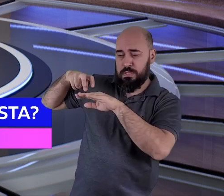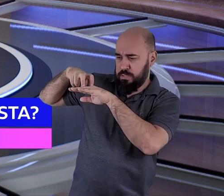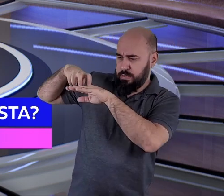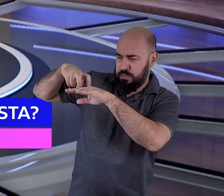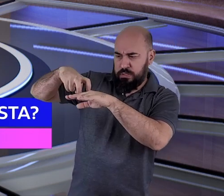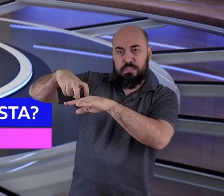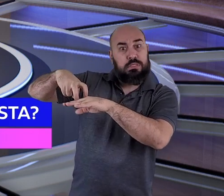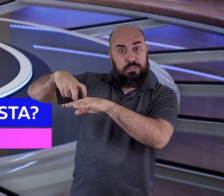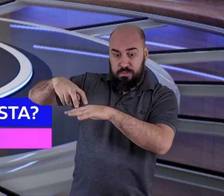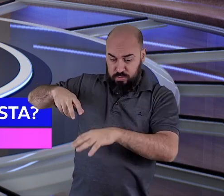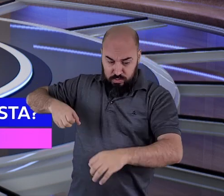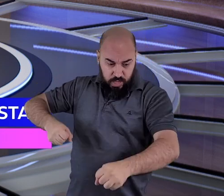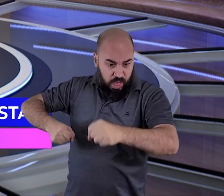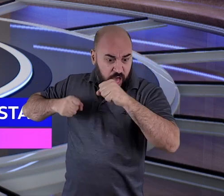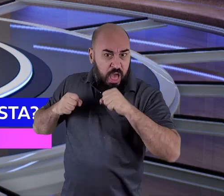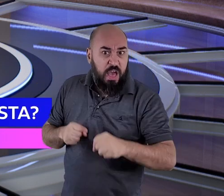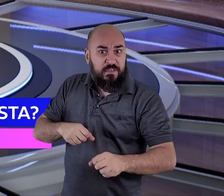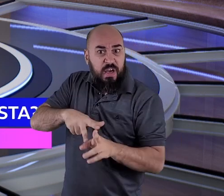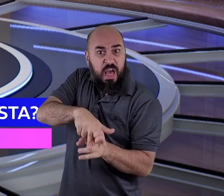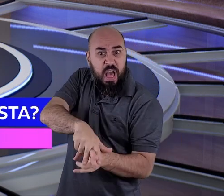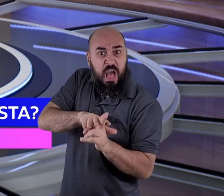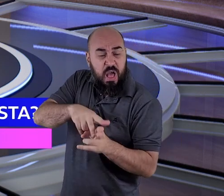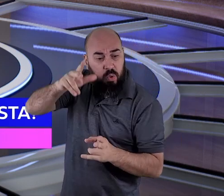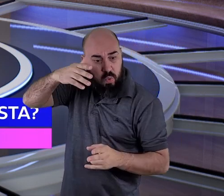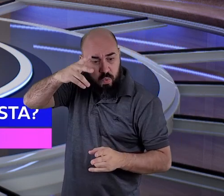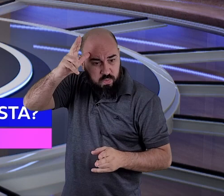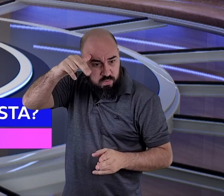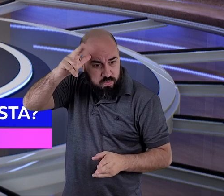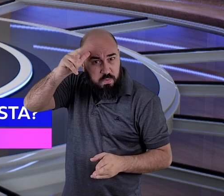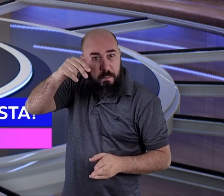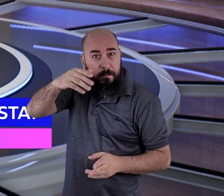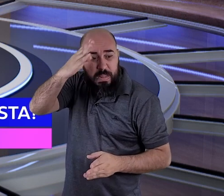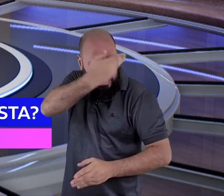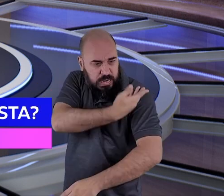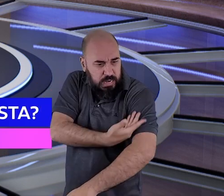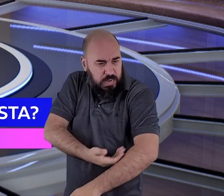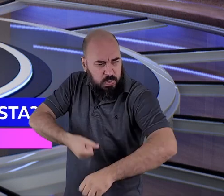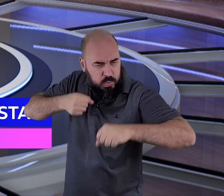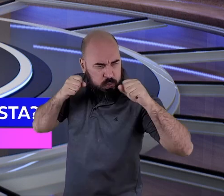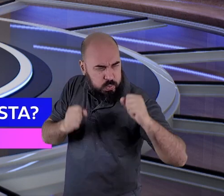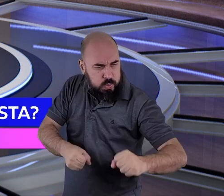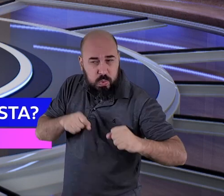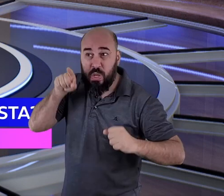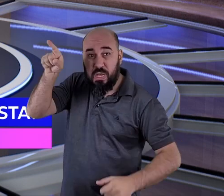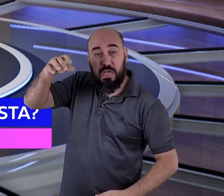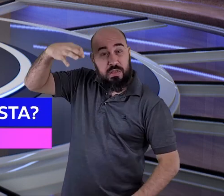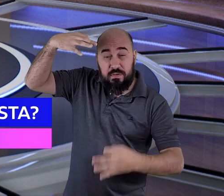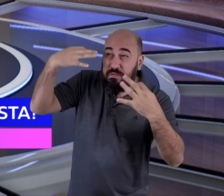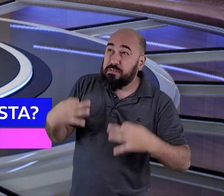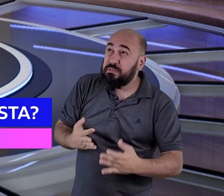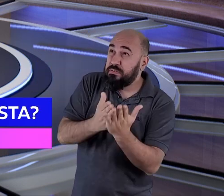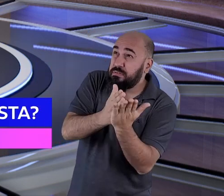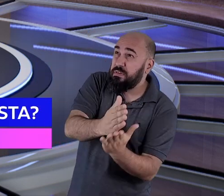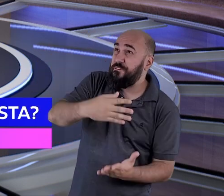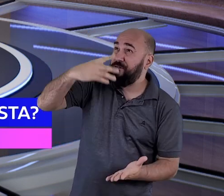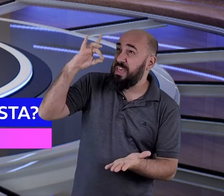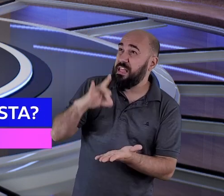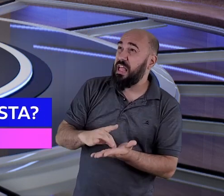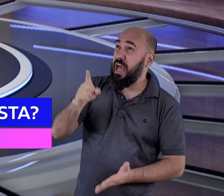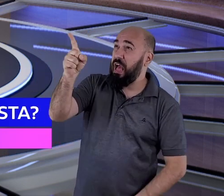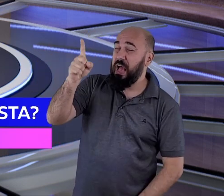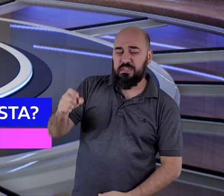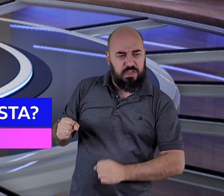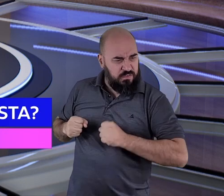e Verdadeiro, e julga e combate com justiça. Isso quer dizer que Cristo vem e